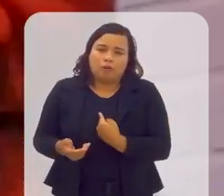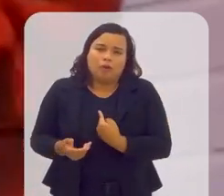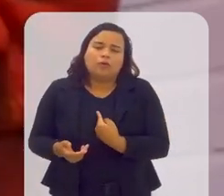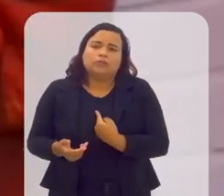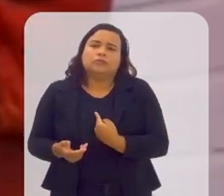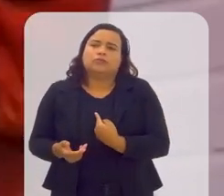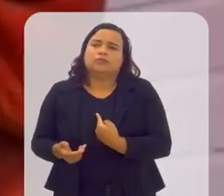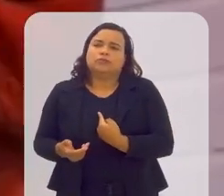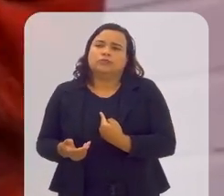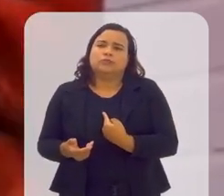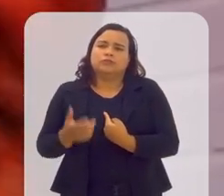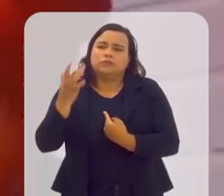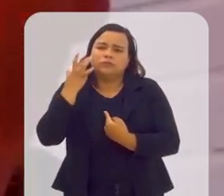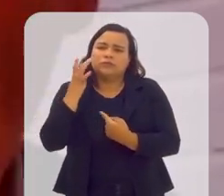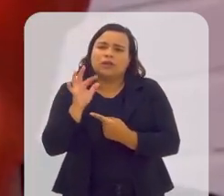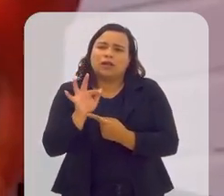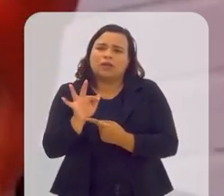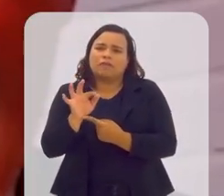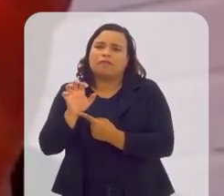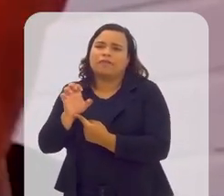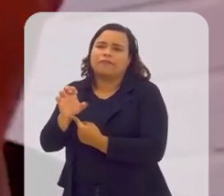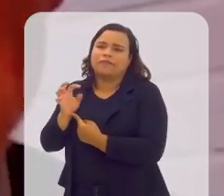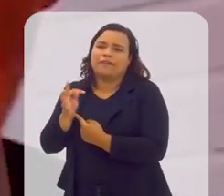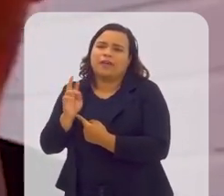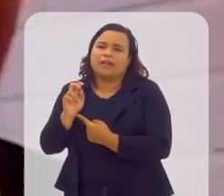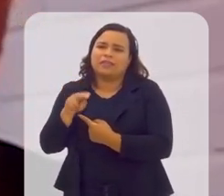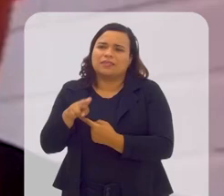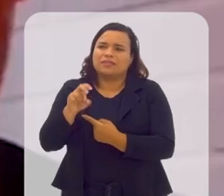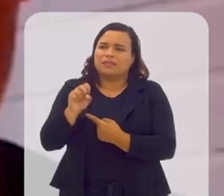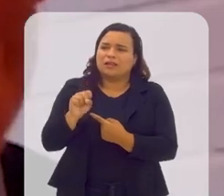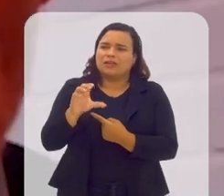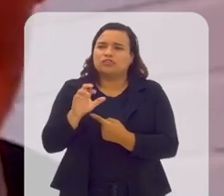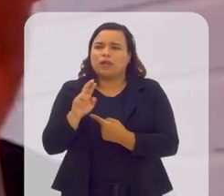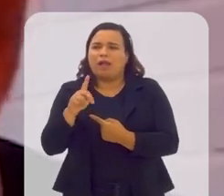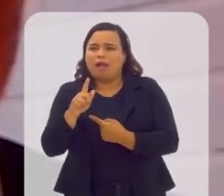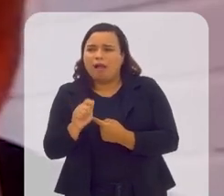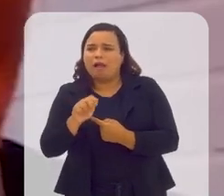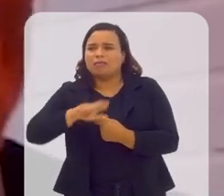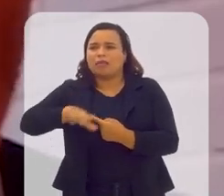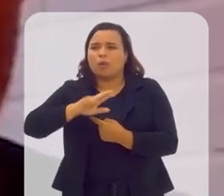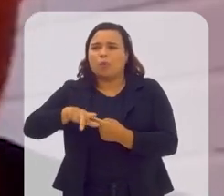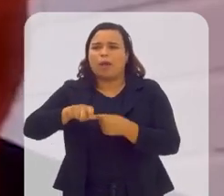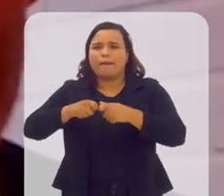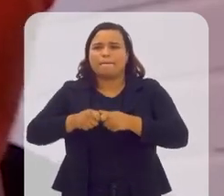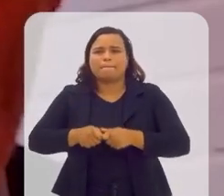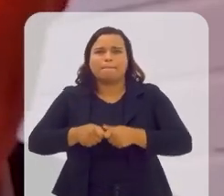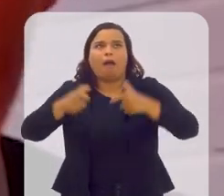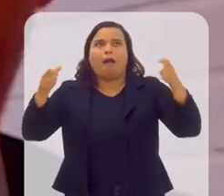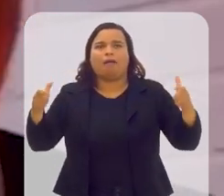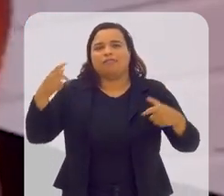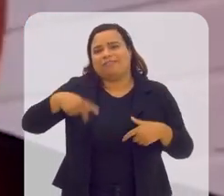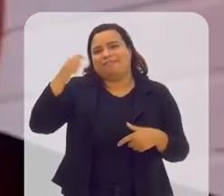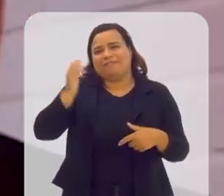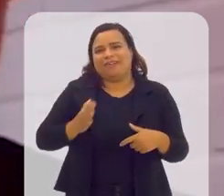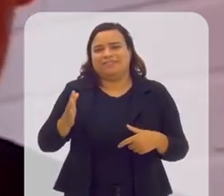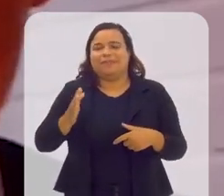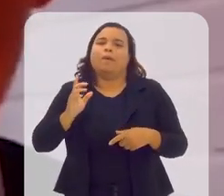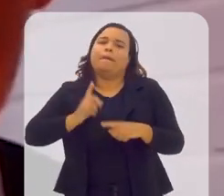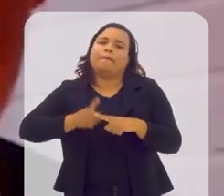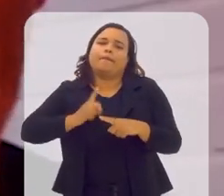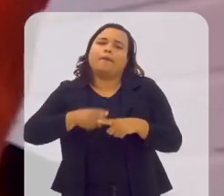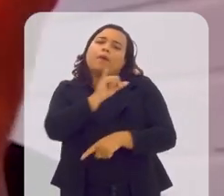a gente está aqui, eu acho que a FETranscarga, eu falo assim, ela não é a maior federação de transporte de carga do Brasil, né? Até porque o